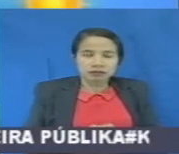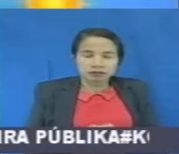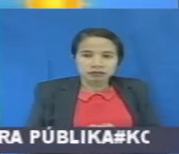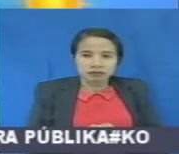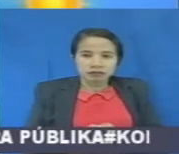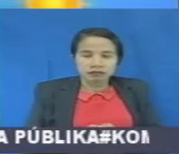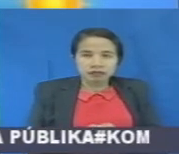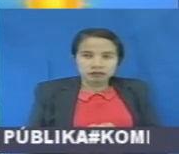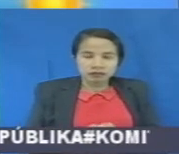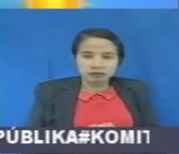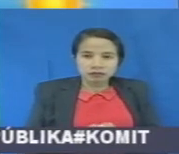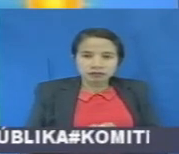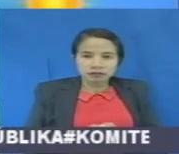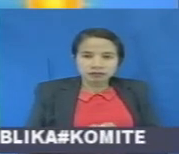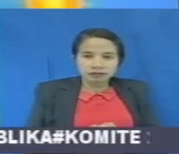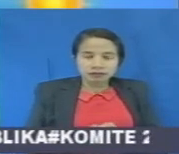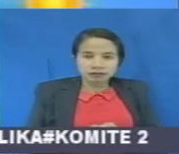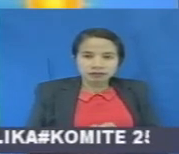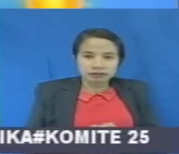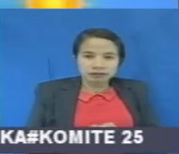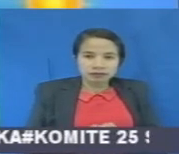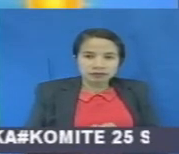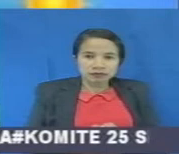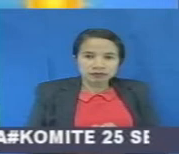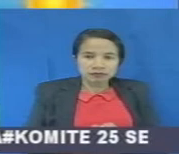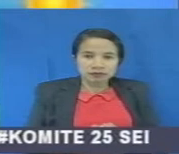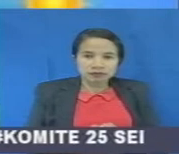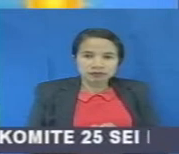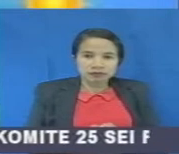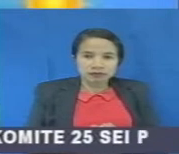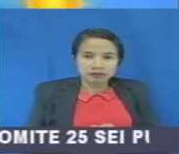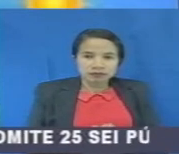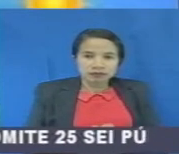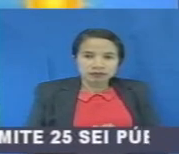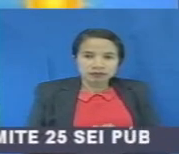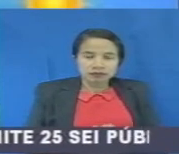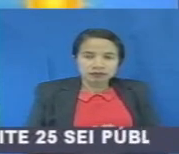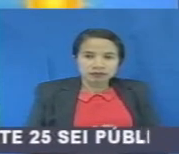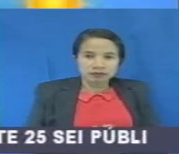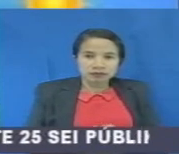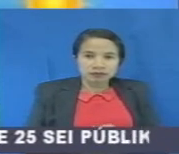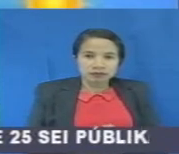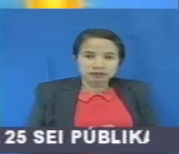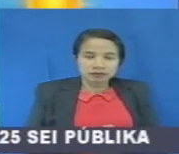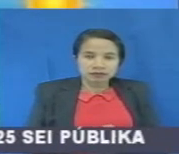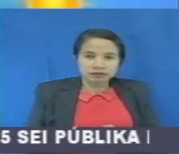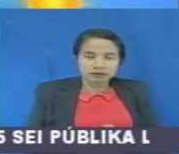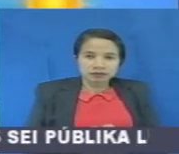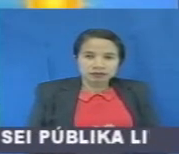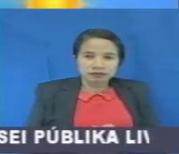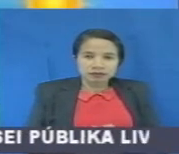graus Celsius. E a Bali, onde condição tempo kaluhantaka, onde temperatura mínimo 21, na temperatura máximo 26